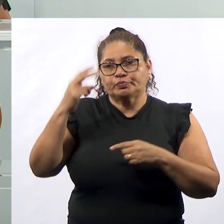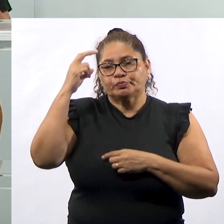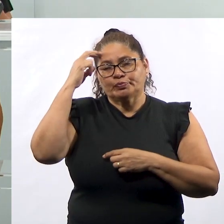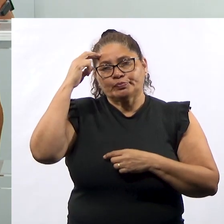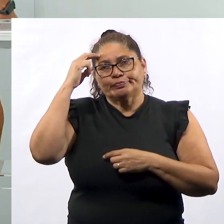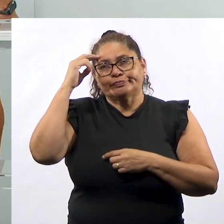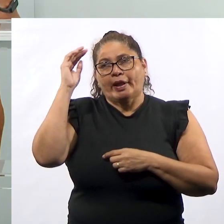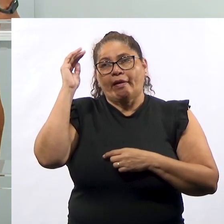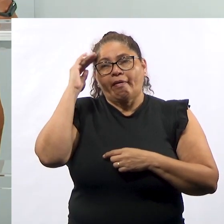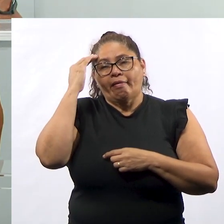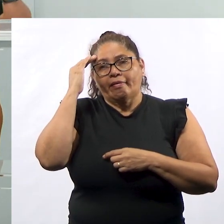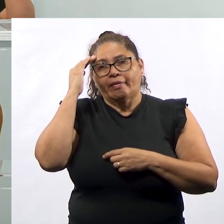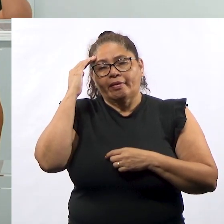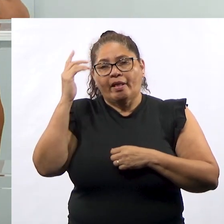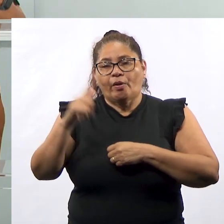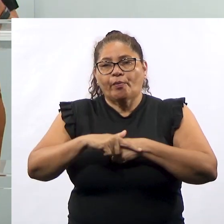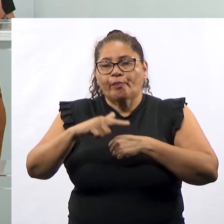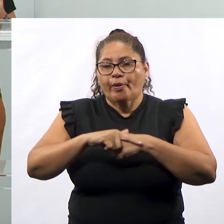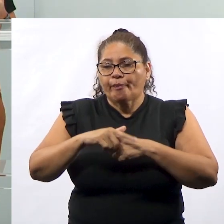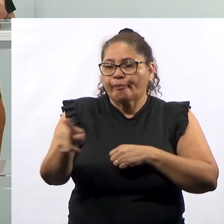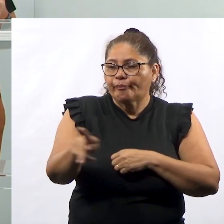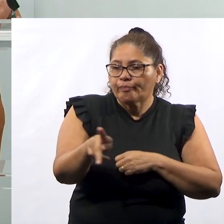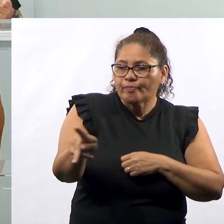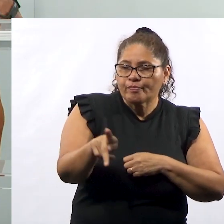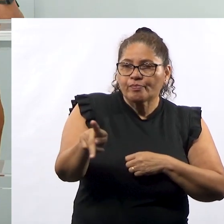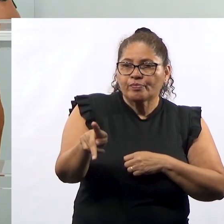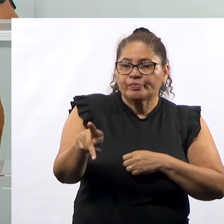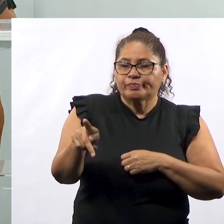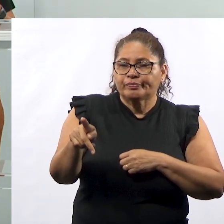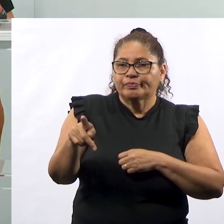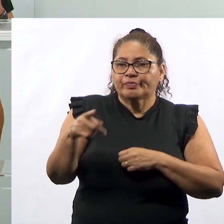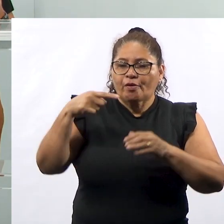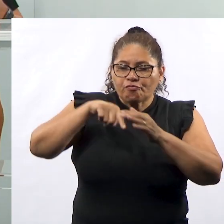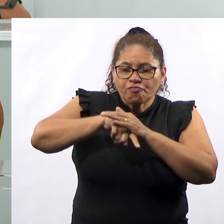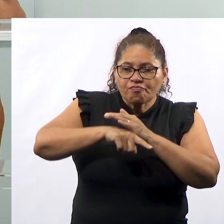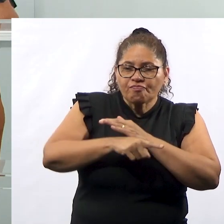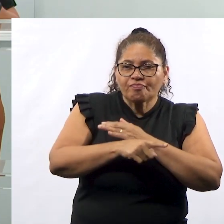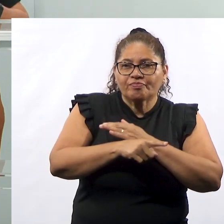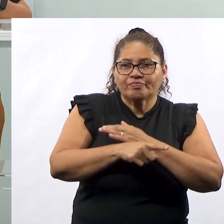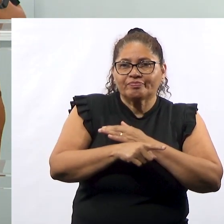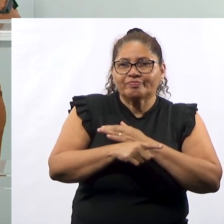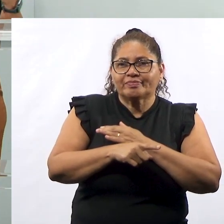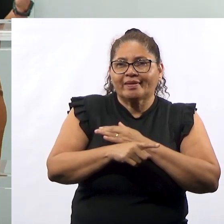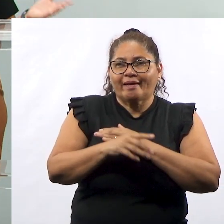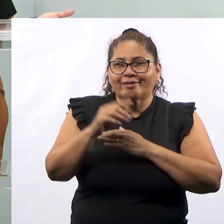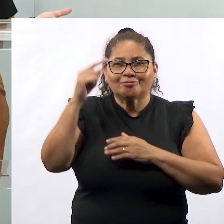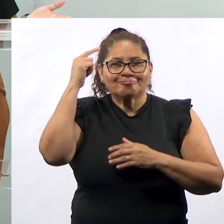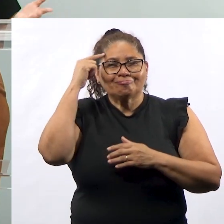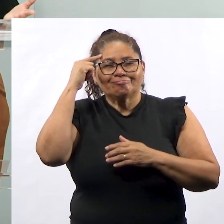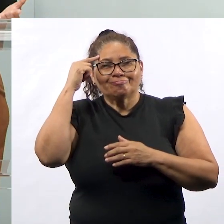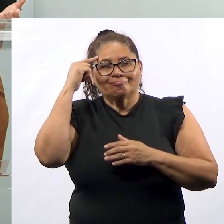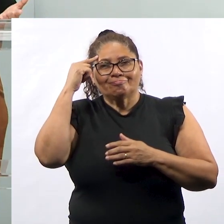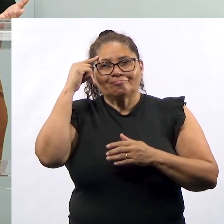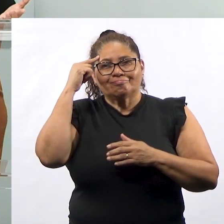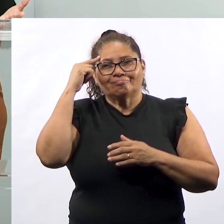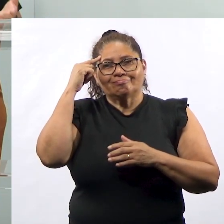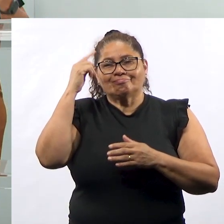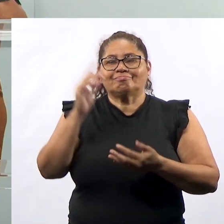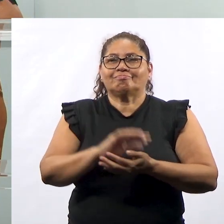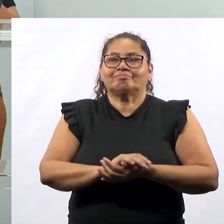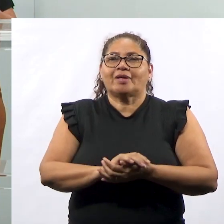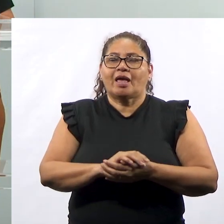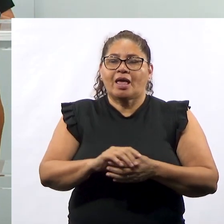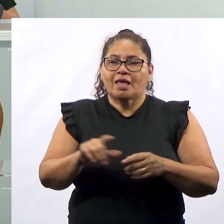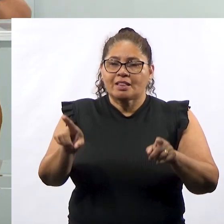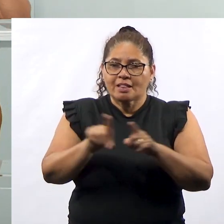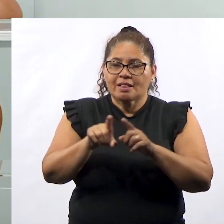cultural, precisamos entender o papel do professor como fundamental nessa interpretação do texto curricular e